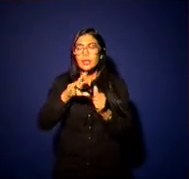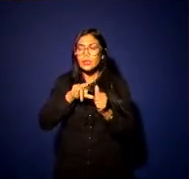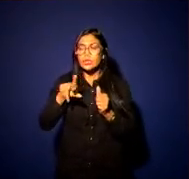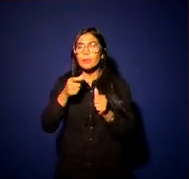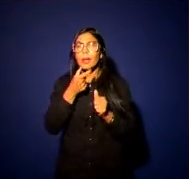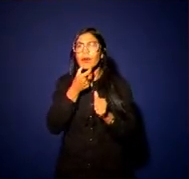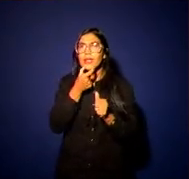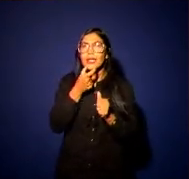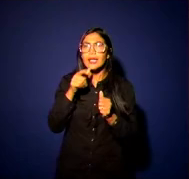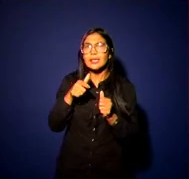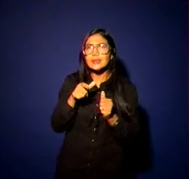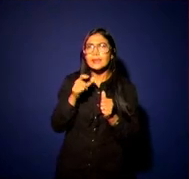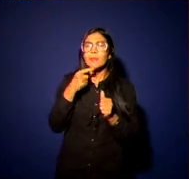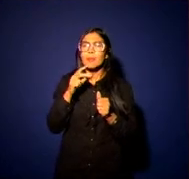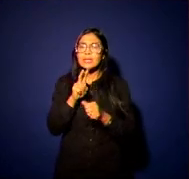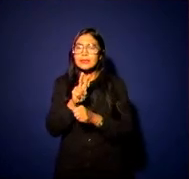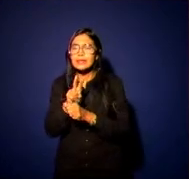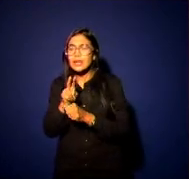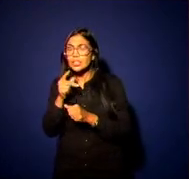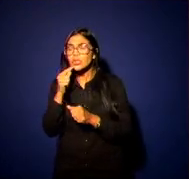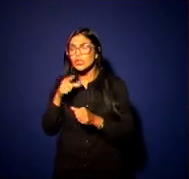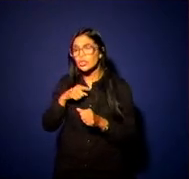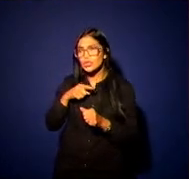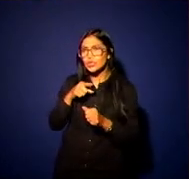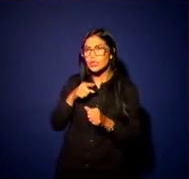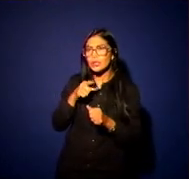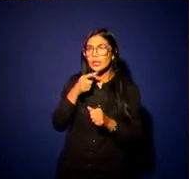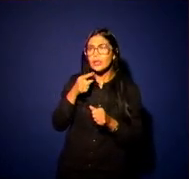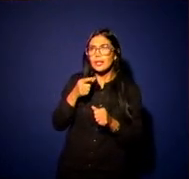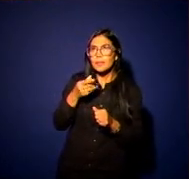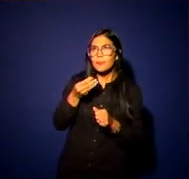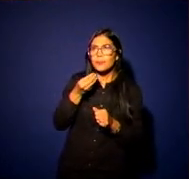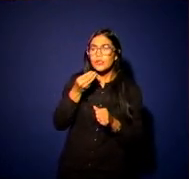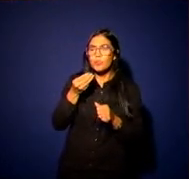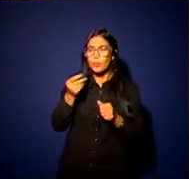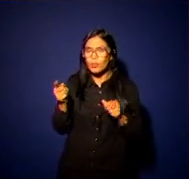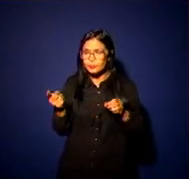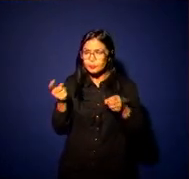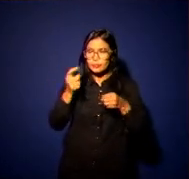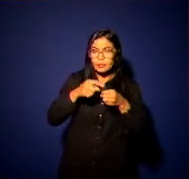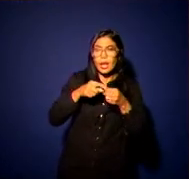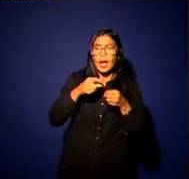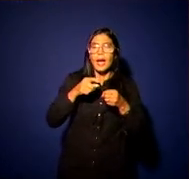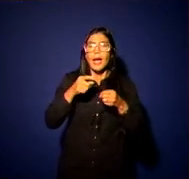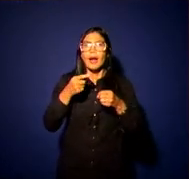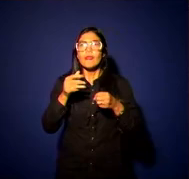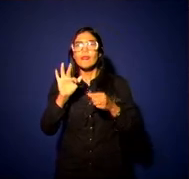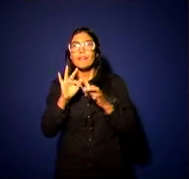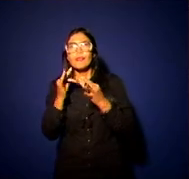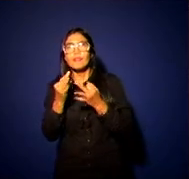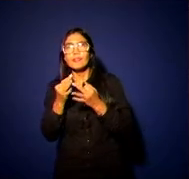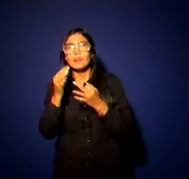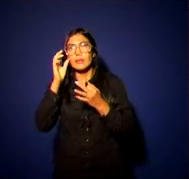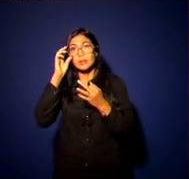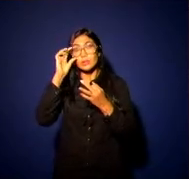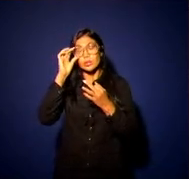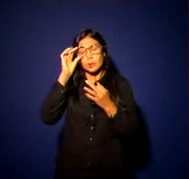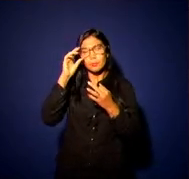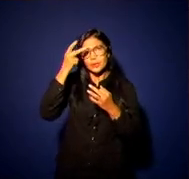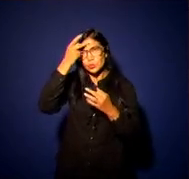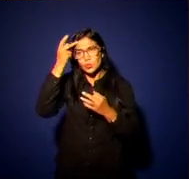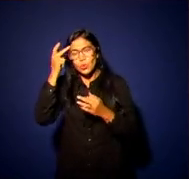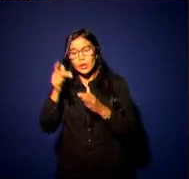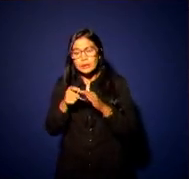trade quando a gente consegue pegar a cadeia de partes relacionadas parentesco dos potenciais acusados